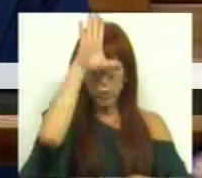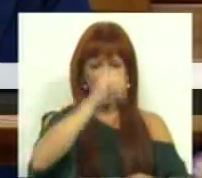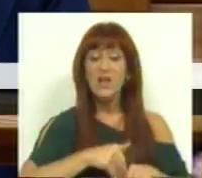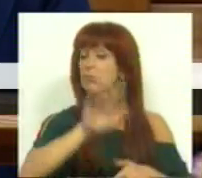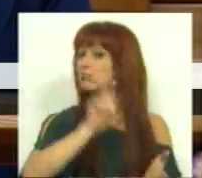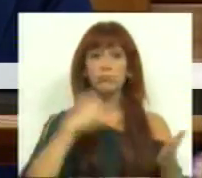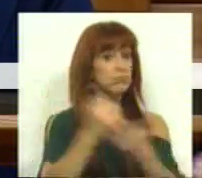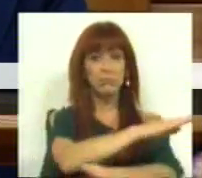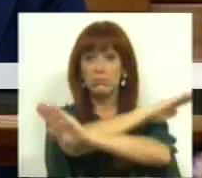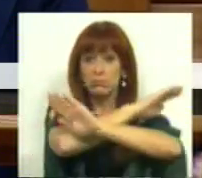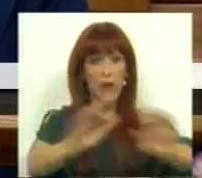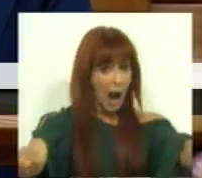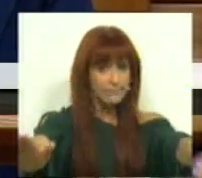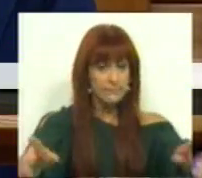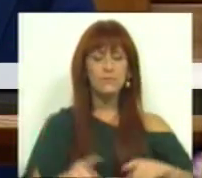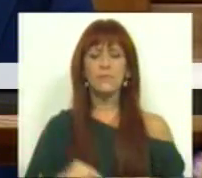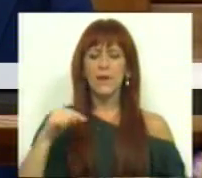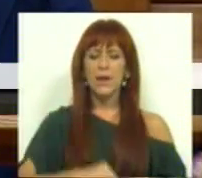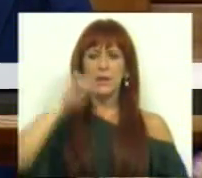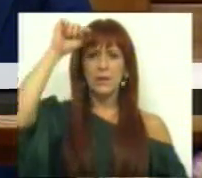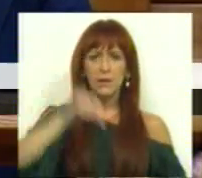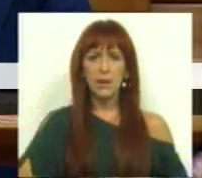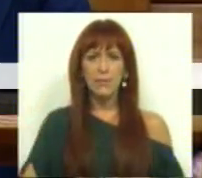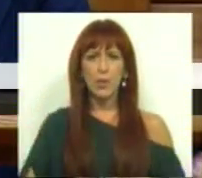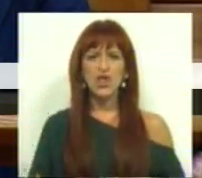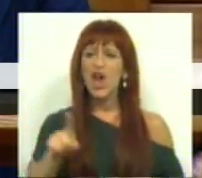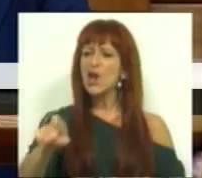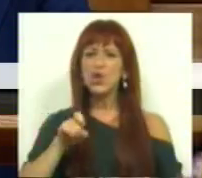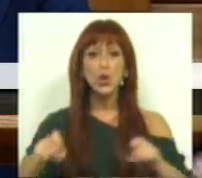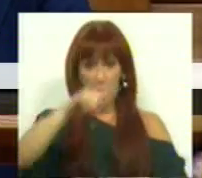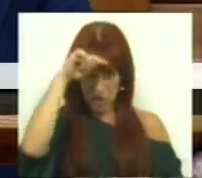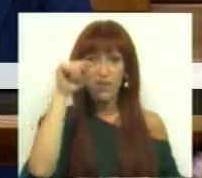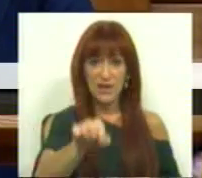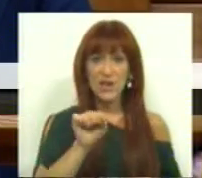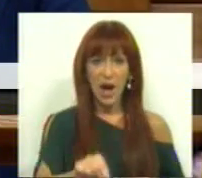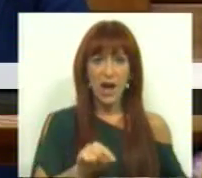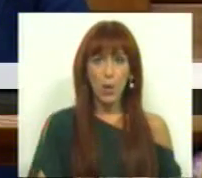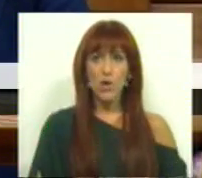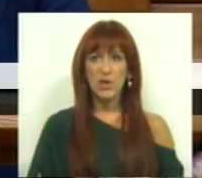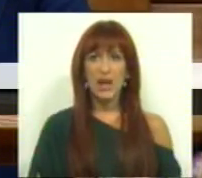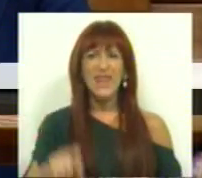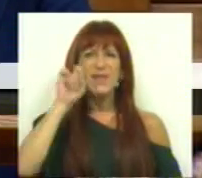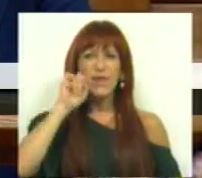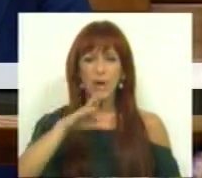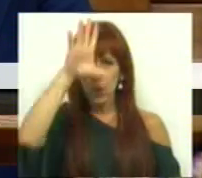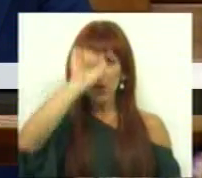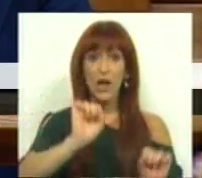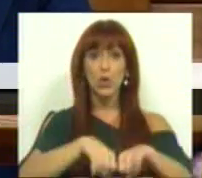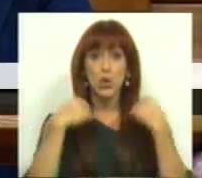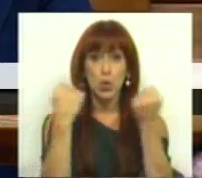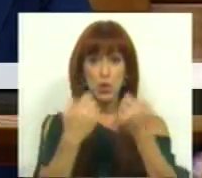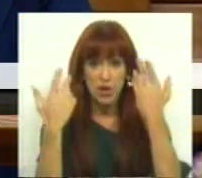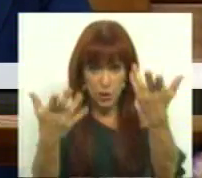Governo acabou. É chegado o momento das escolhas difíceis. Defender o Estado